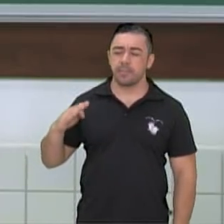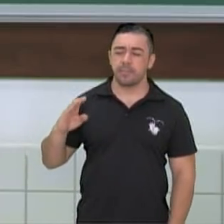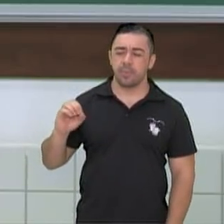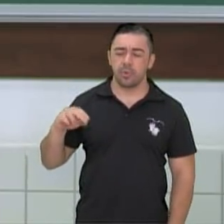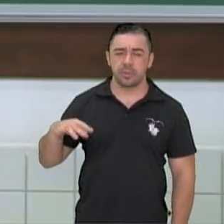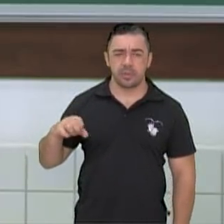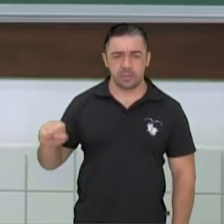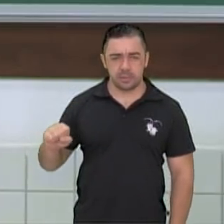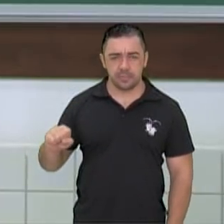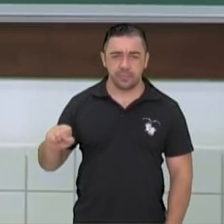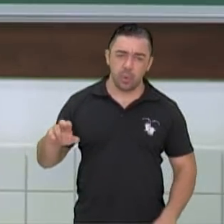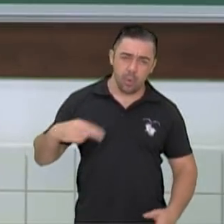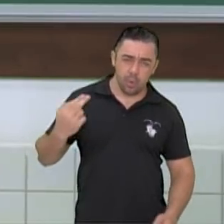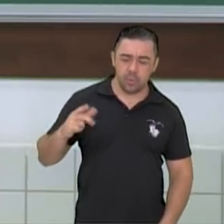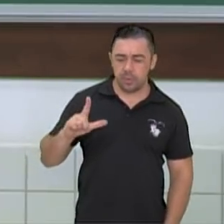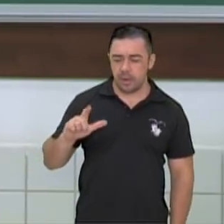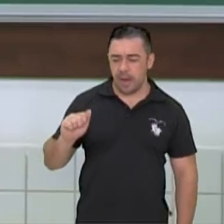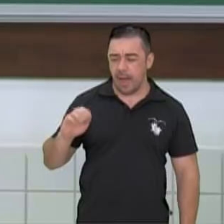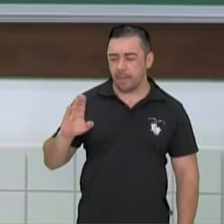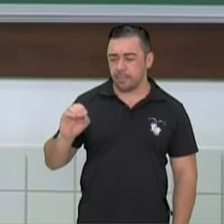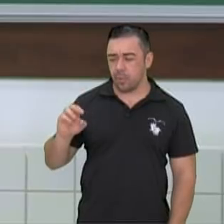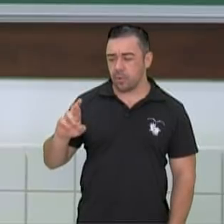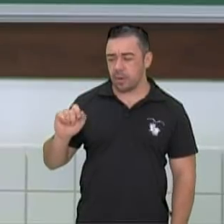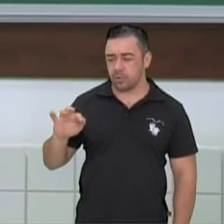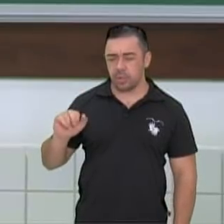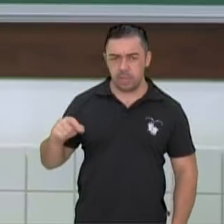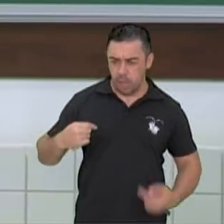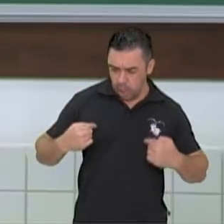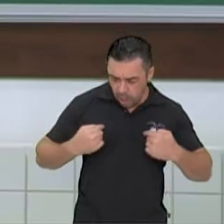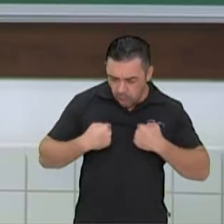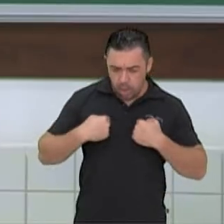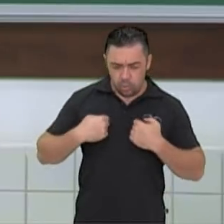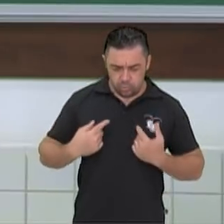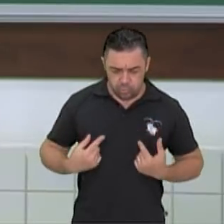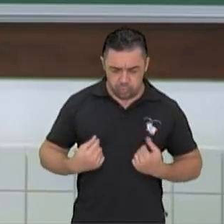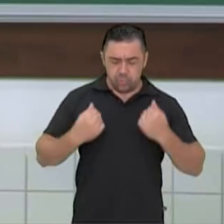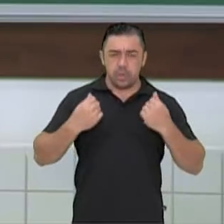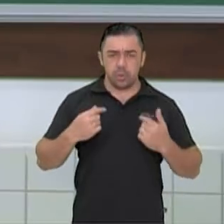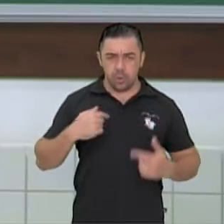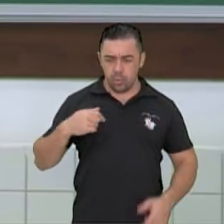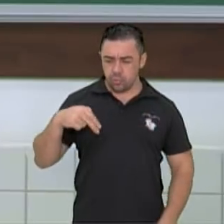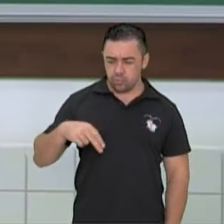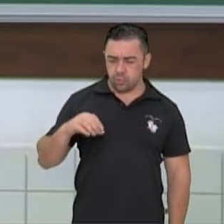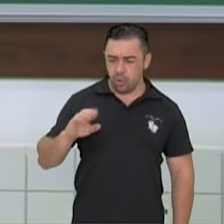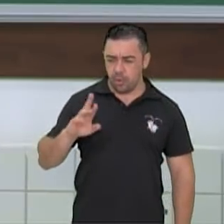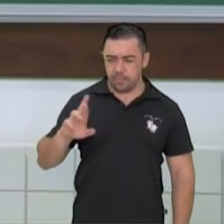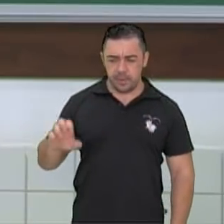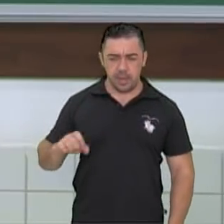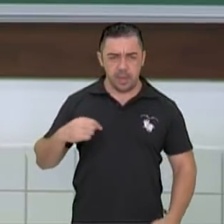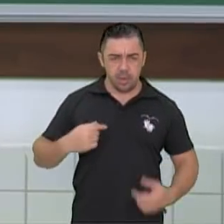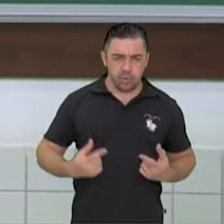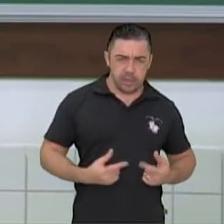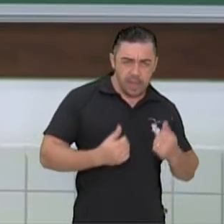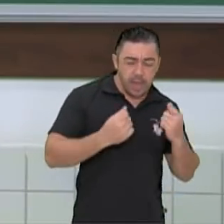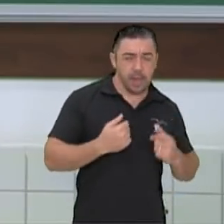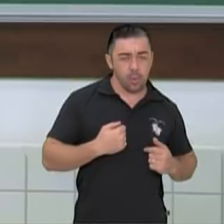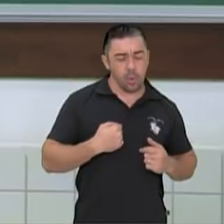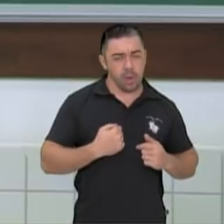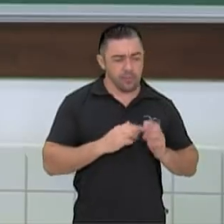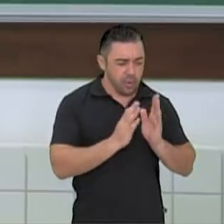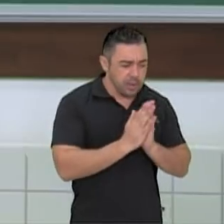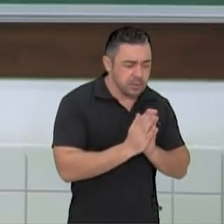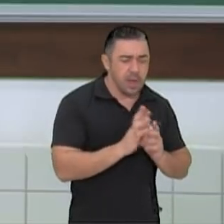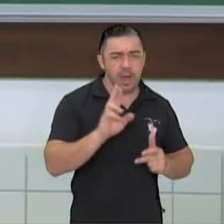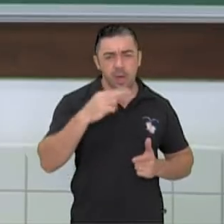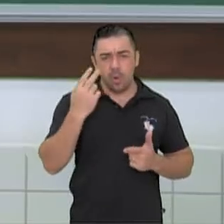laboratores, né? Para camponeses, para o metalúrgico. Eu sou um nobre, eu vivo da guerra. Ou eu vou rezar, ou eu vou ser um senhor feudal,